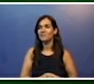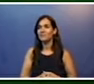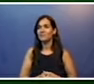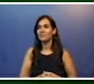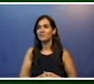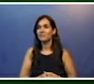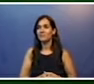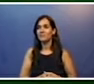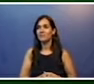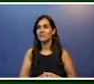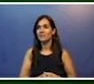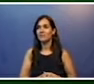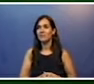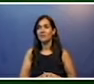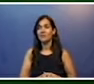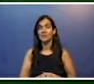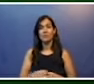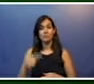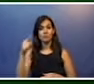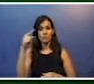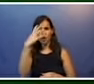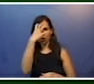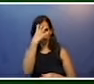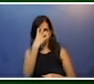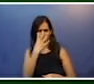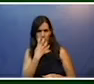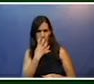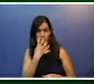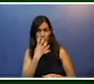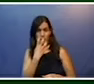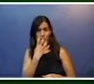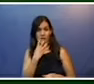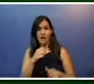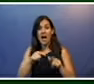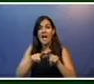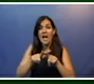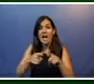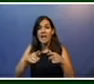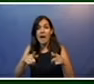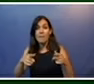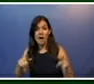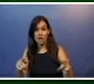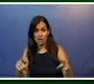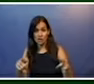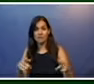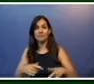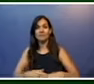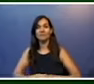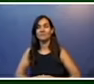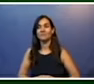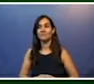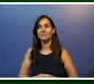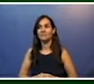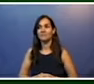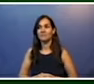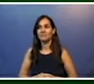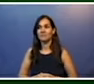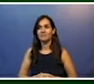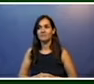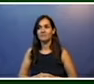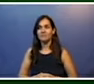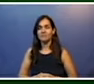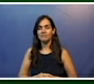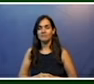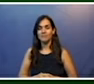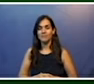antipática, aprenda gramática. Eu vou contornar ali, eu vou grifar a palavra antipática, né?